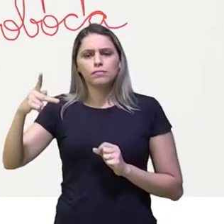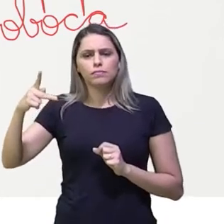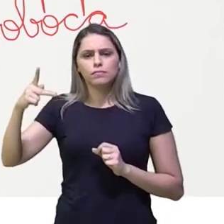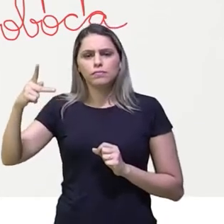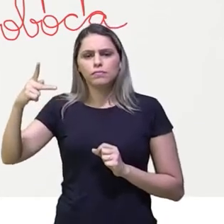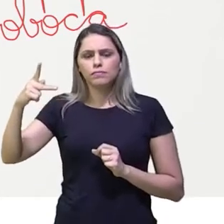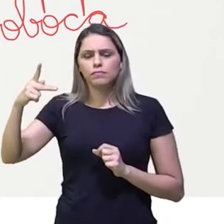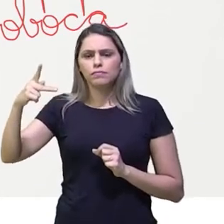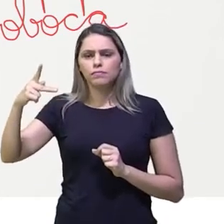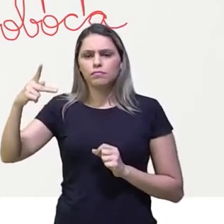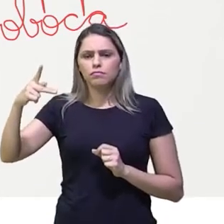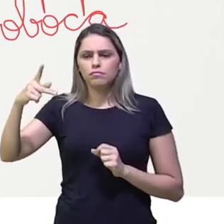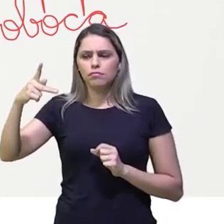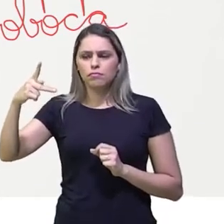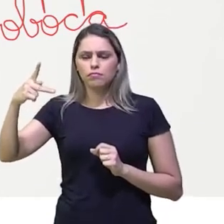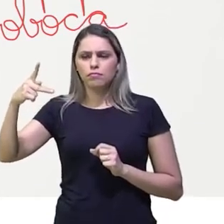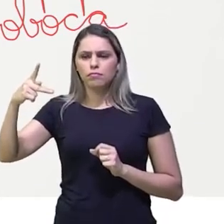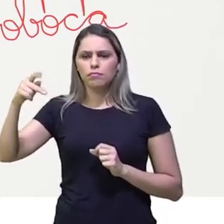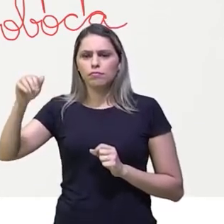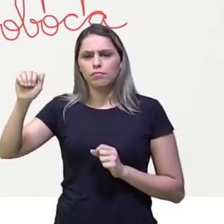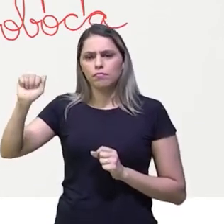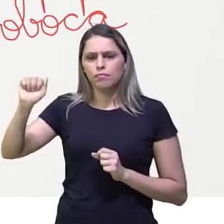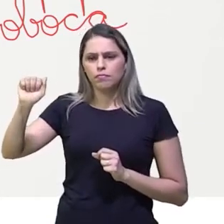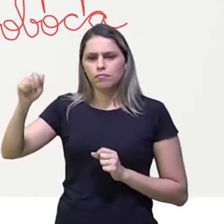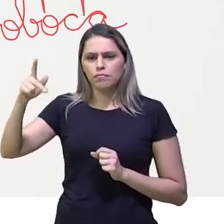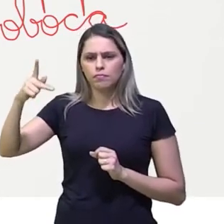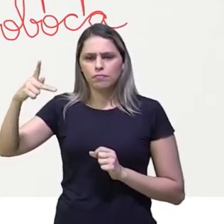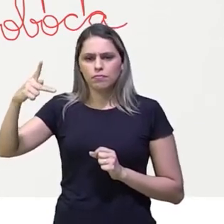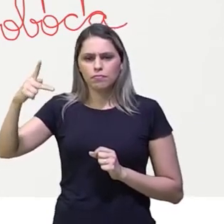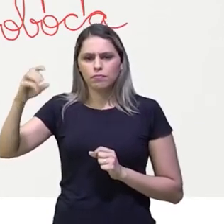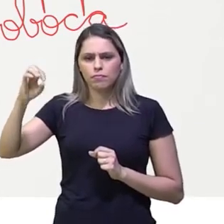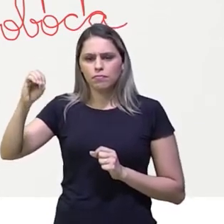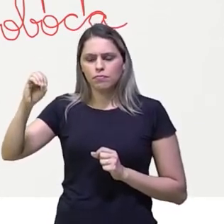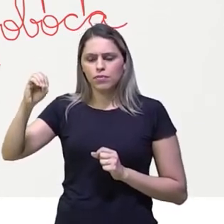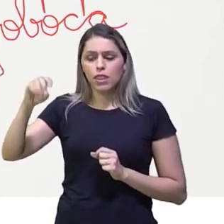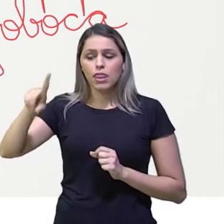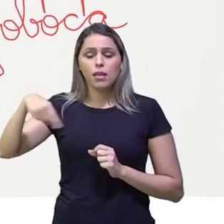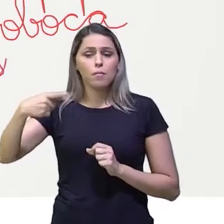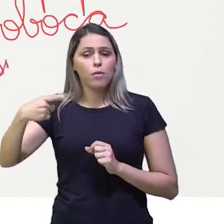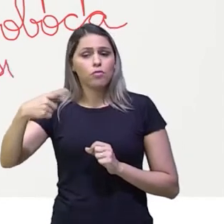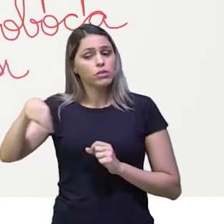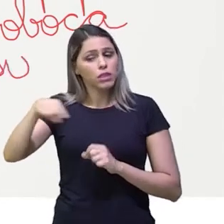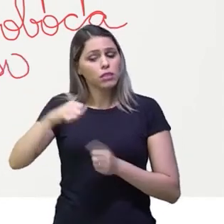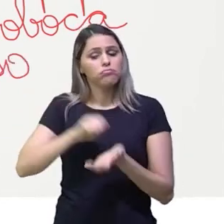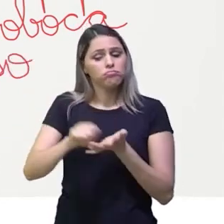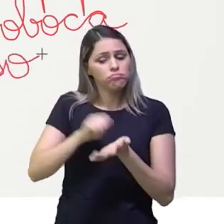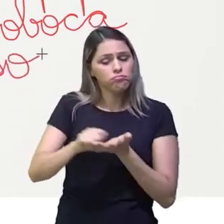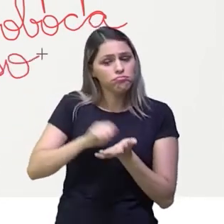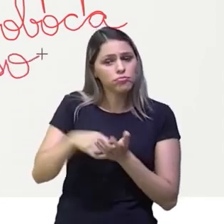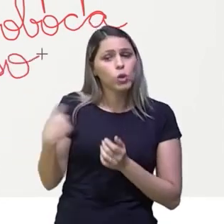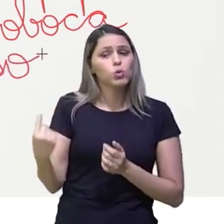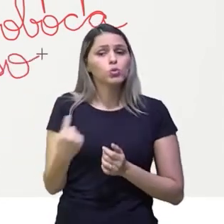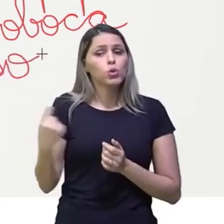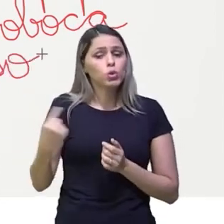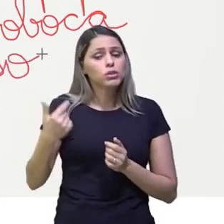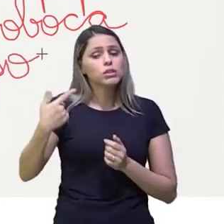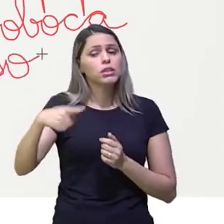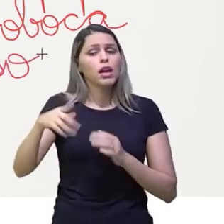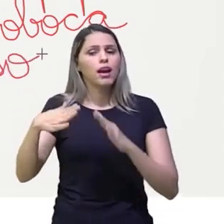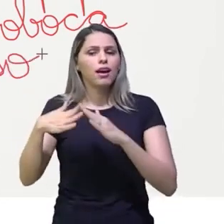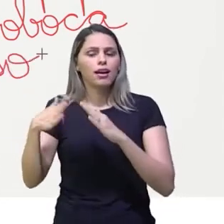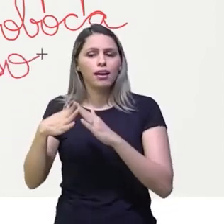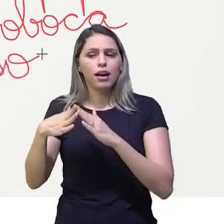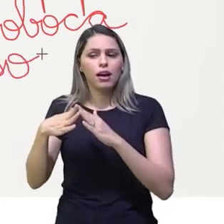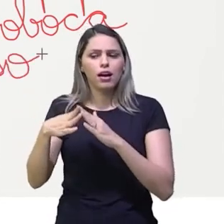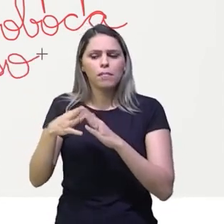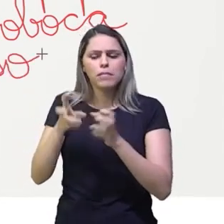Papo. Papo. Depois vocês vão fazer sozinhos isso aqui, hein? Identificação do som para